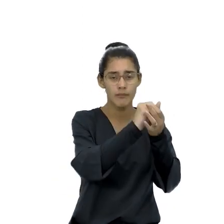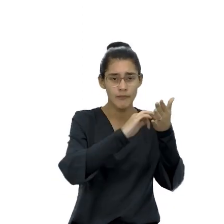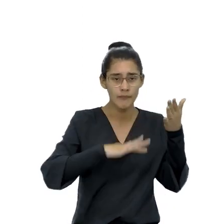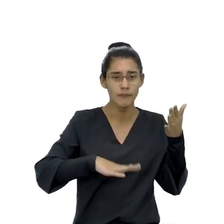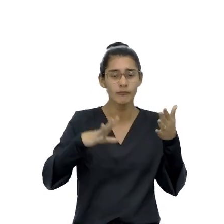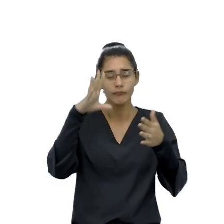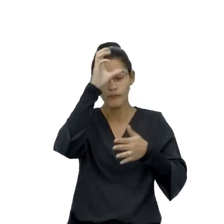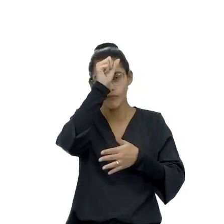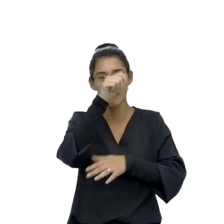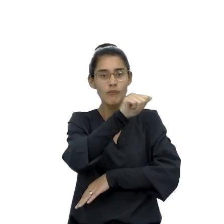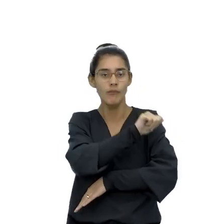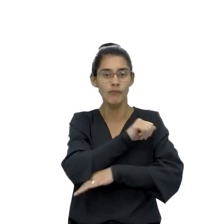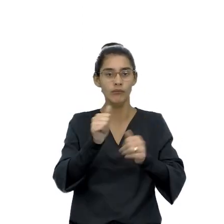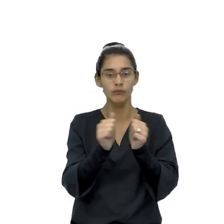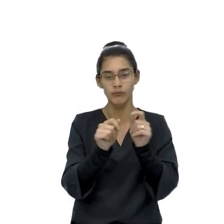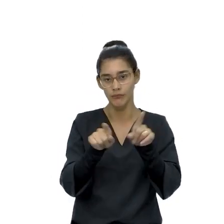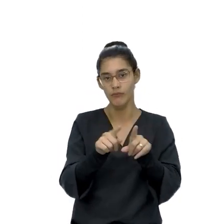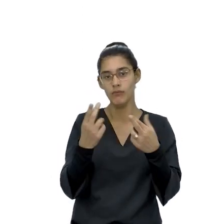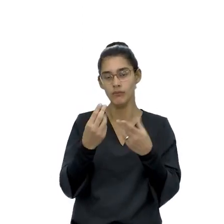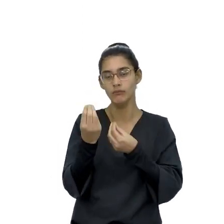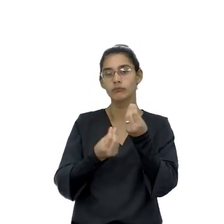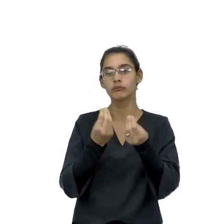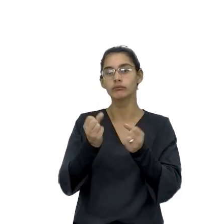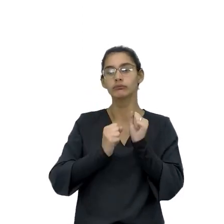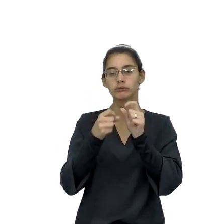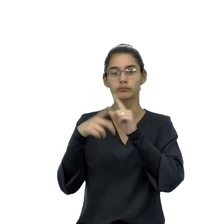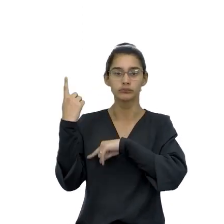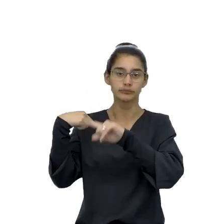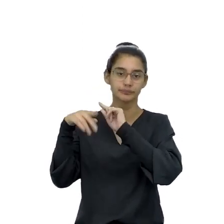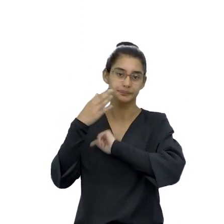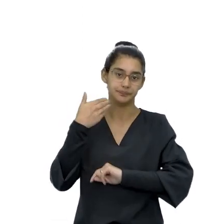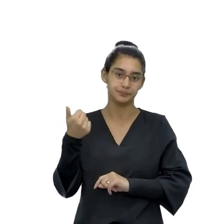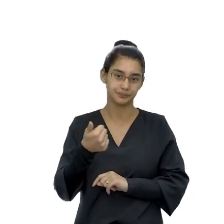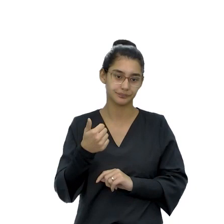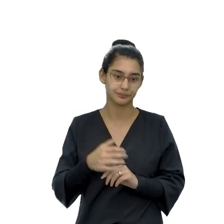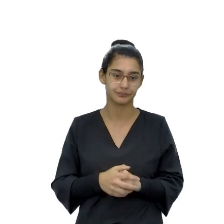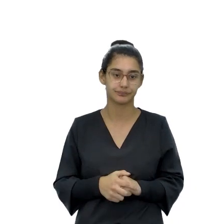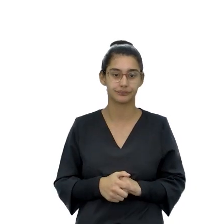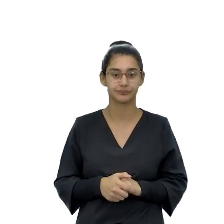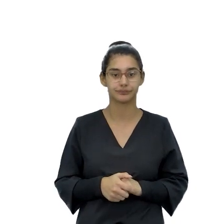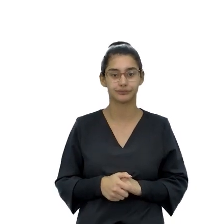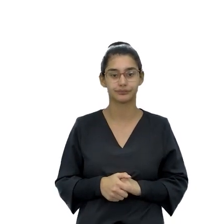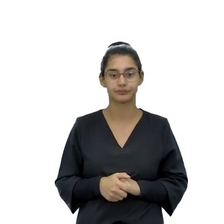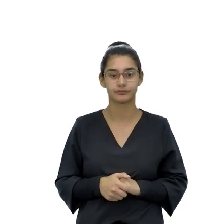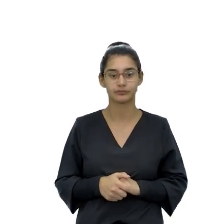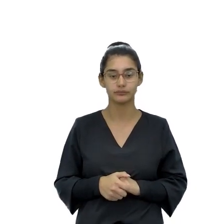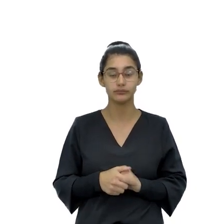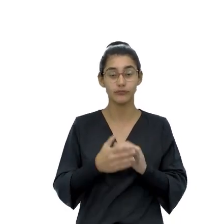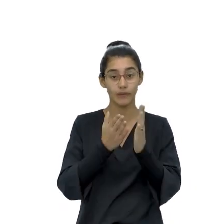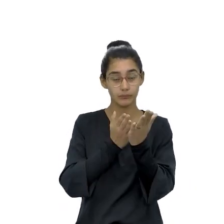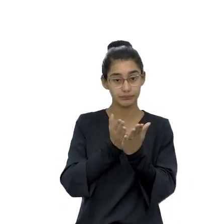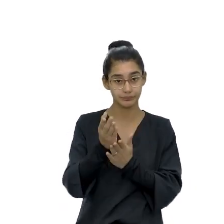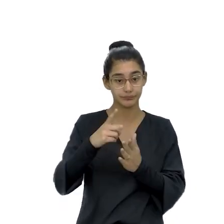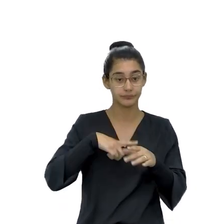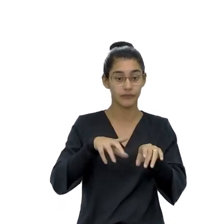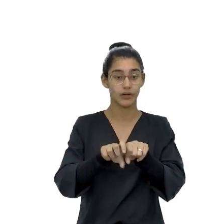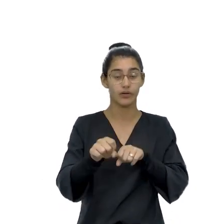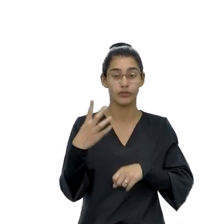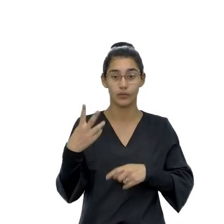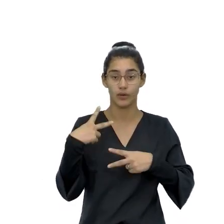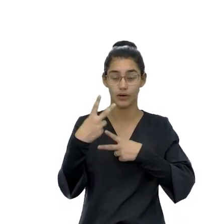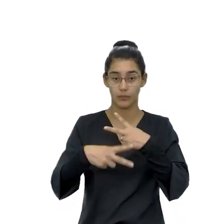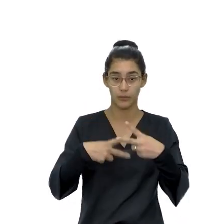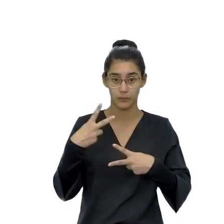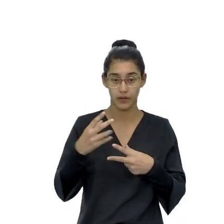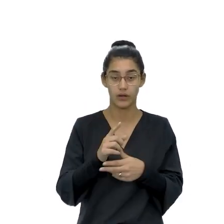aprendendo como os nossos alunos aprendem e como eles podem se desenvolver melhor. Então, o percurso formativo do quarto